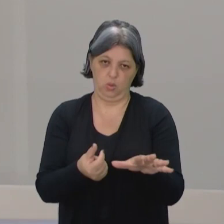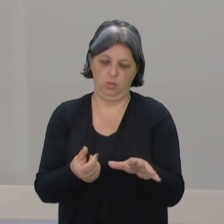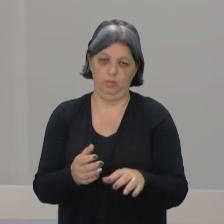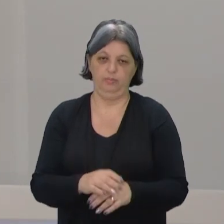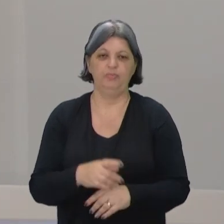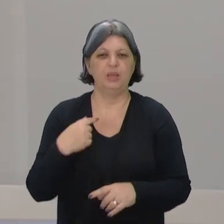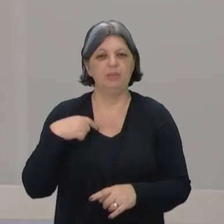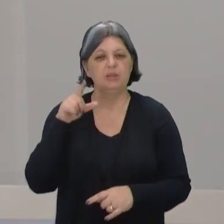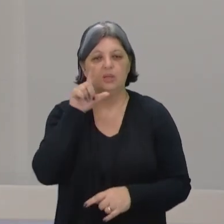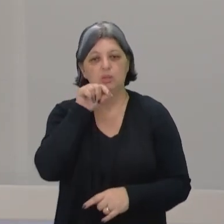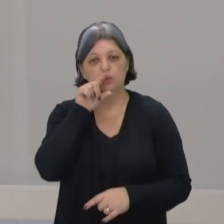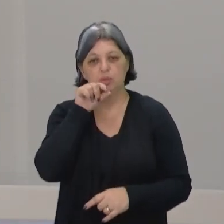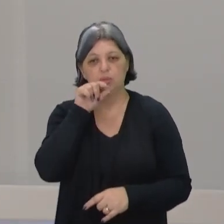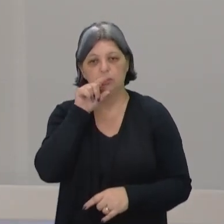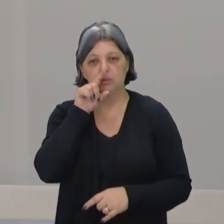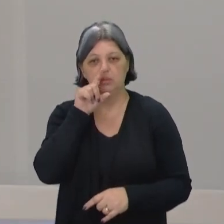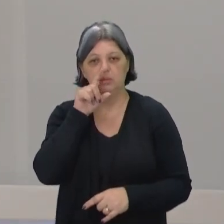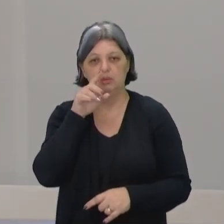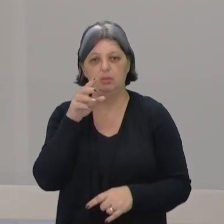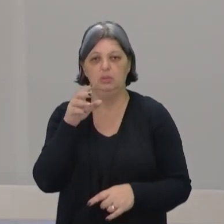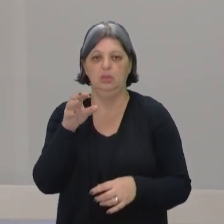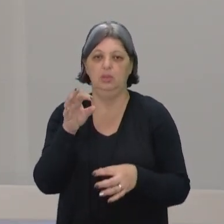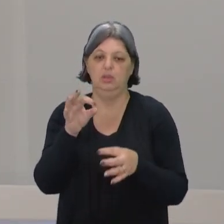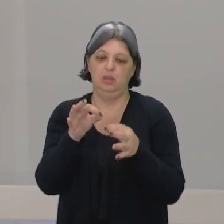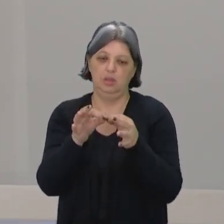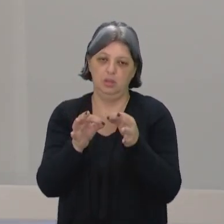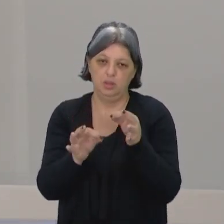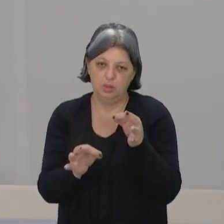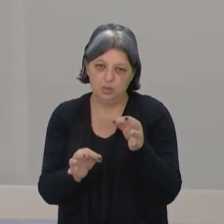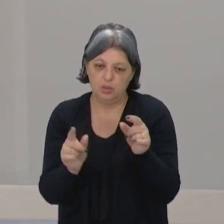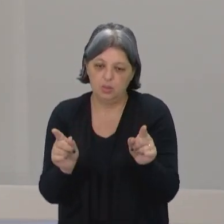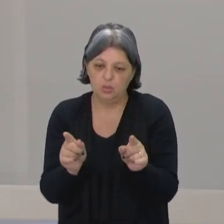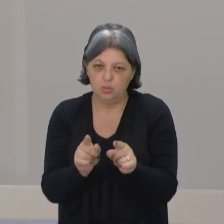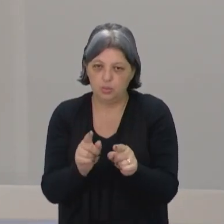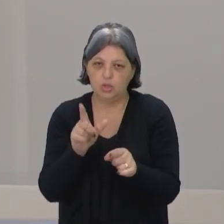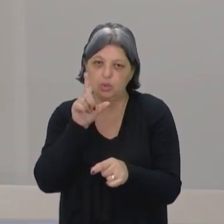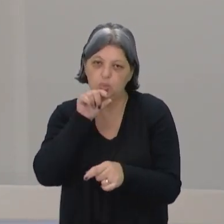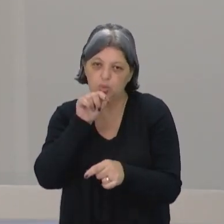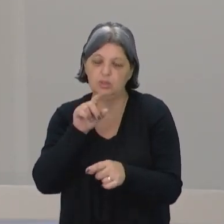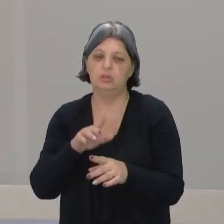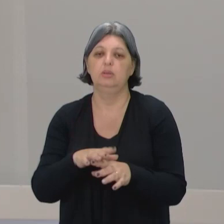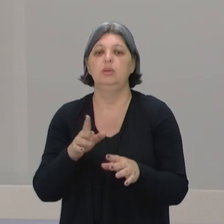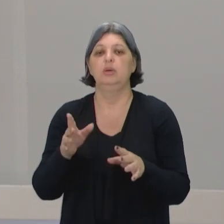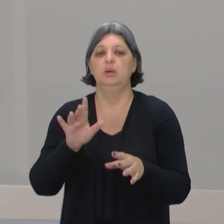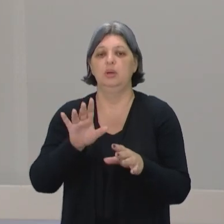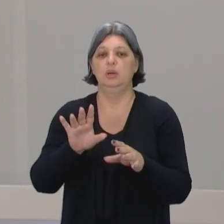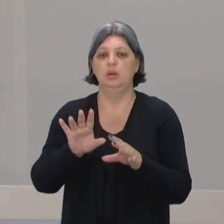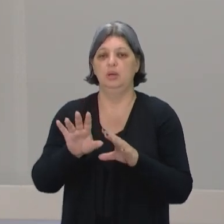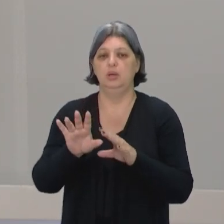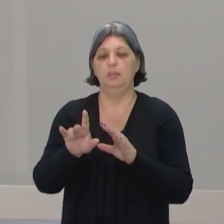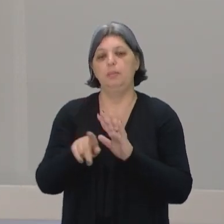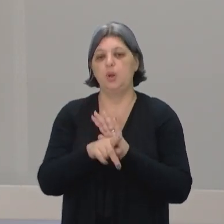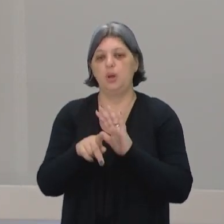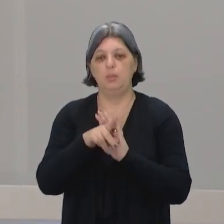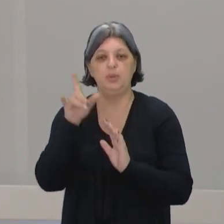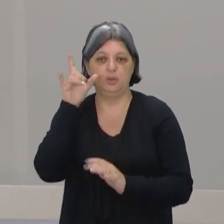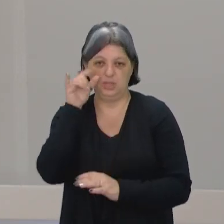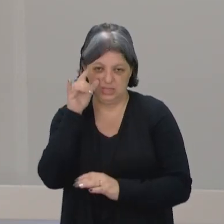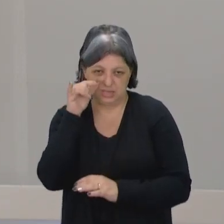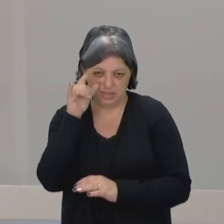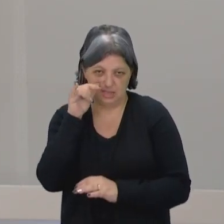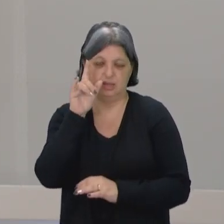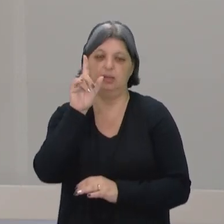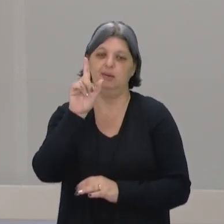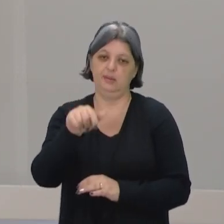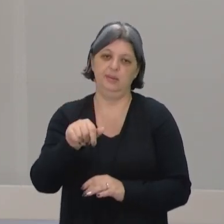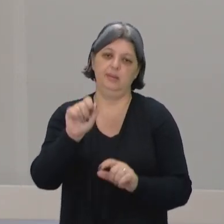no Twitter, o texto é bem menorzinho, pouco. O Instagram prioriza a imagem, os textos também são